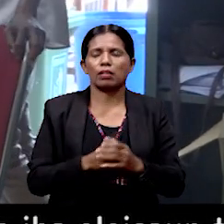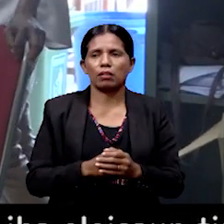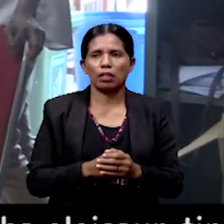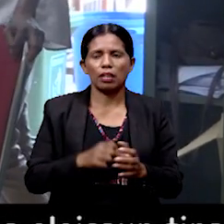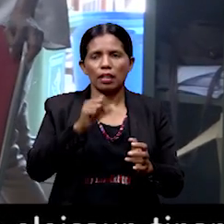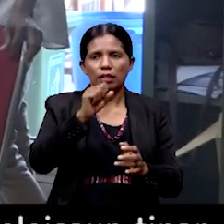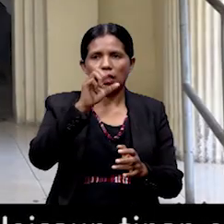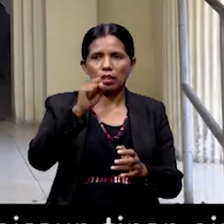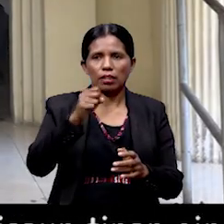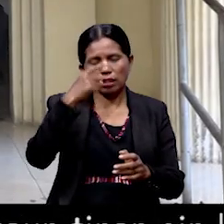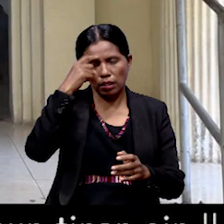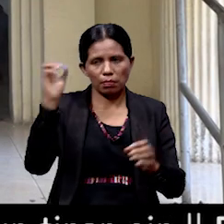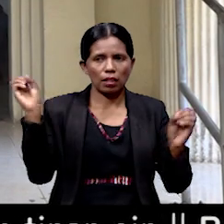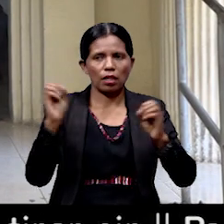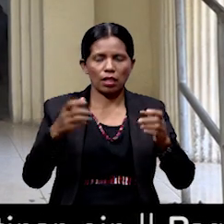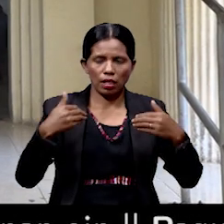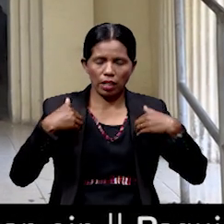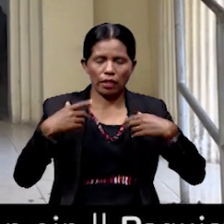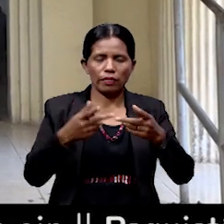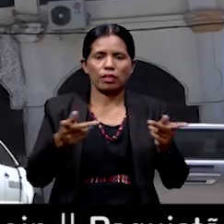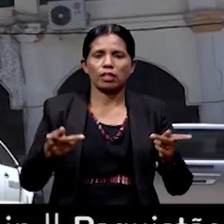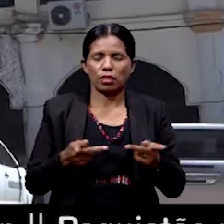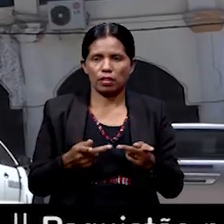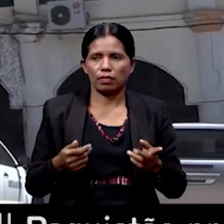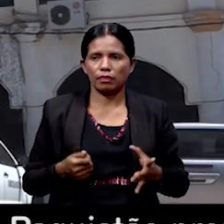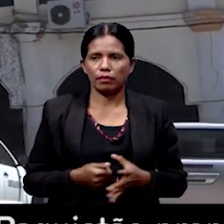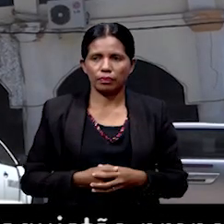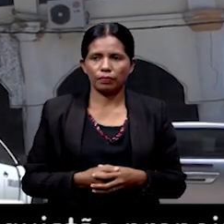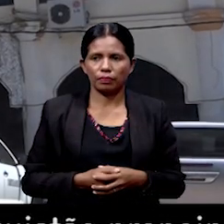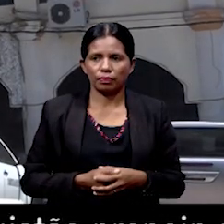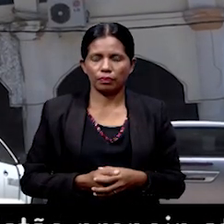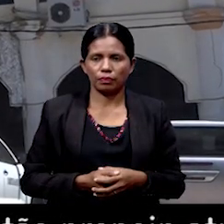Social, também lá já fatem. Leopoldina de Carvalho, bem-vinda a Simenes, e-mail.